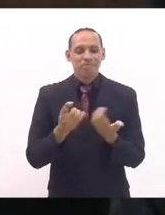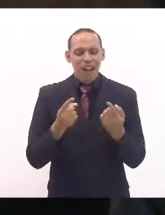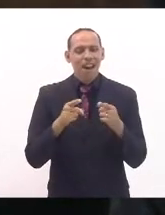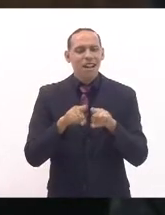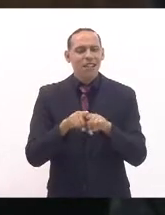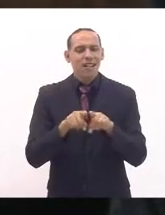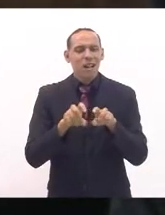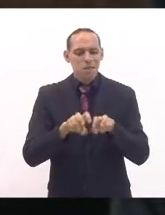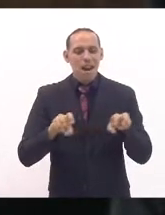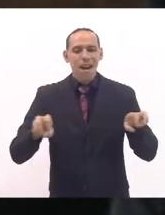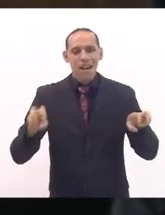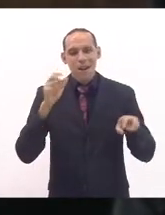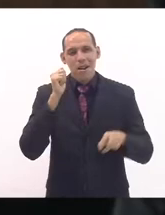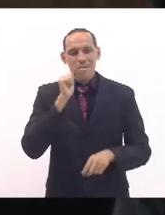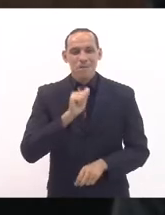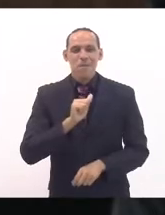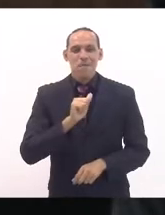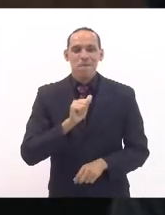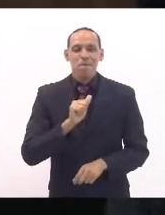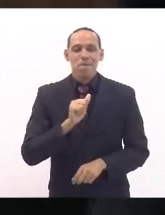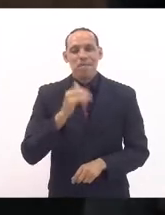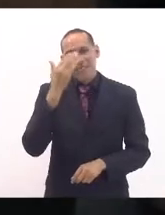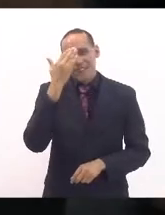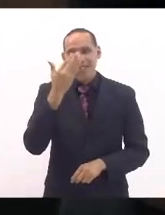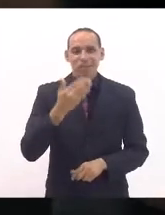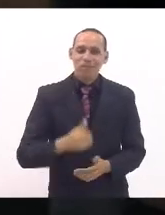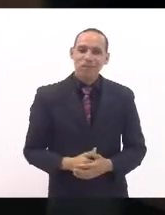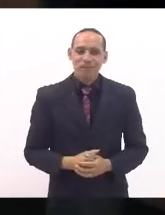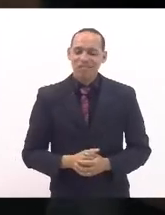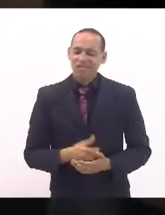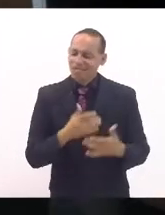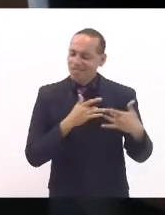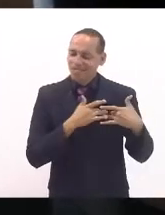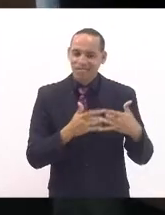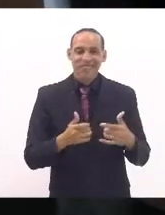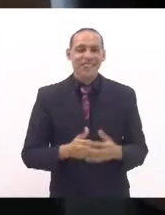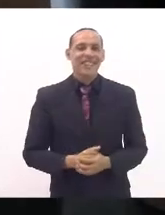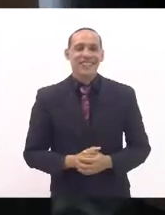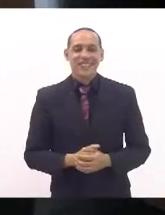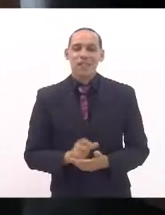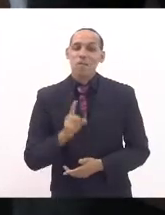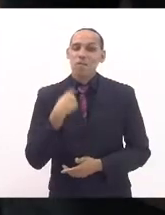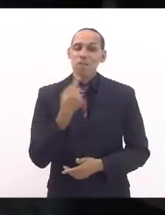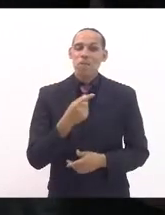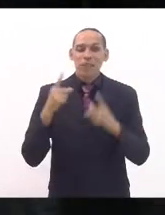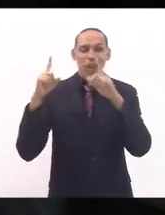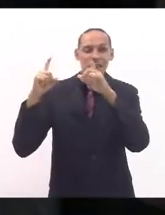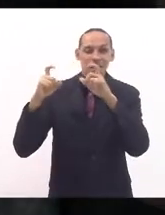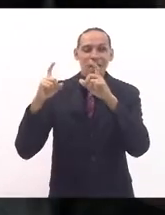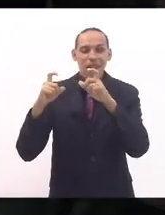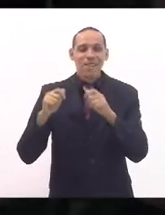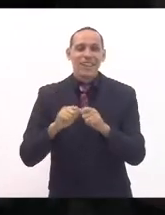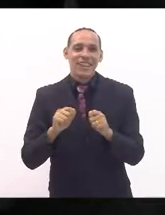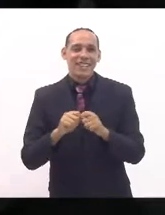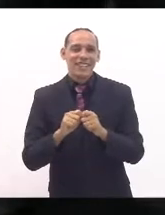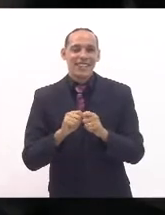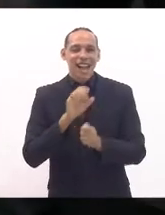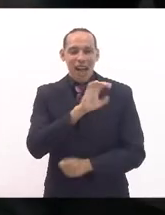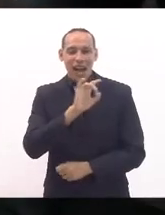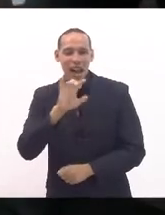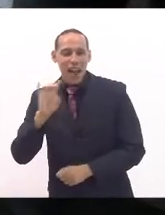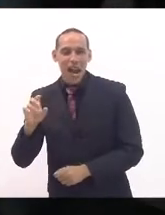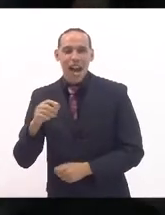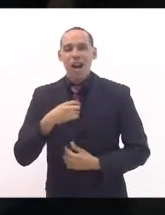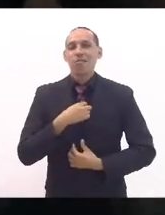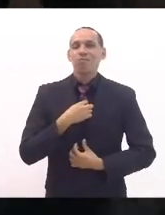da bancada feminina e agradecer de coração. Nós vamos fazer uma foto, cada uma com sua gravata.